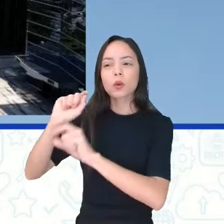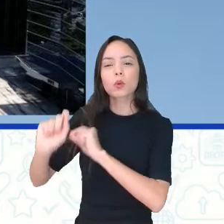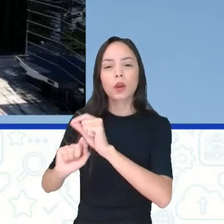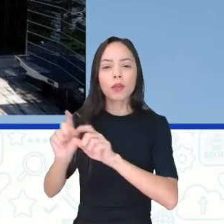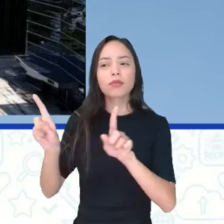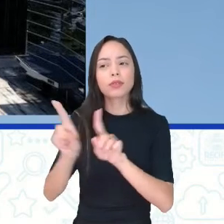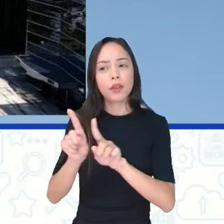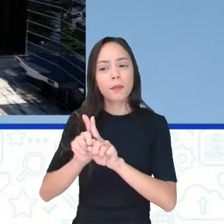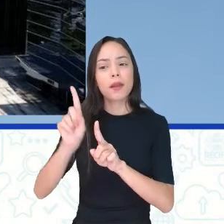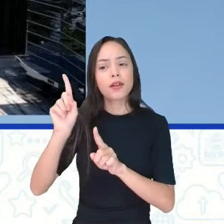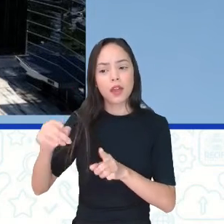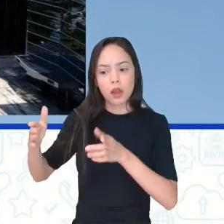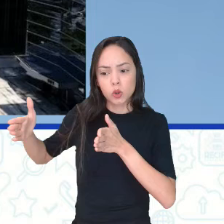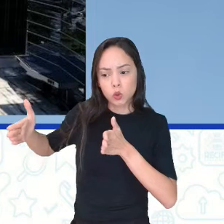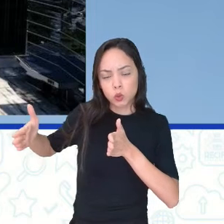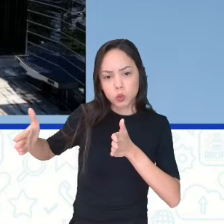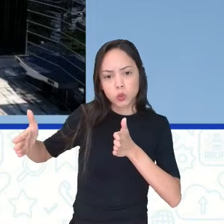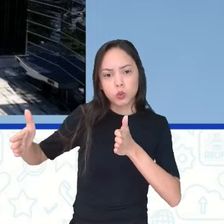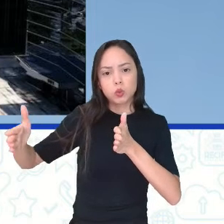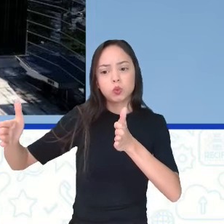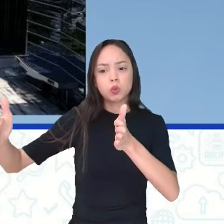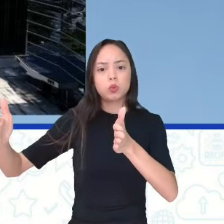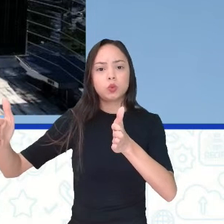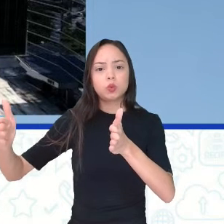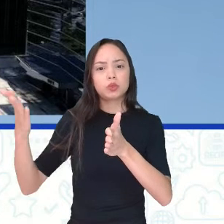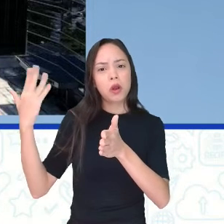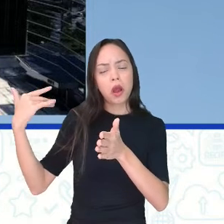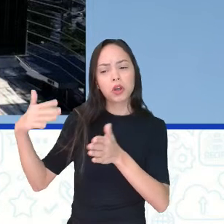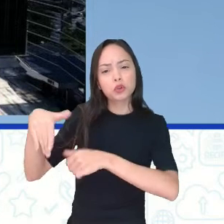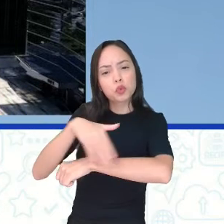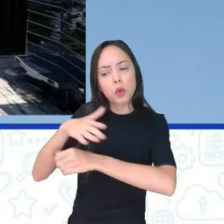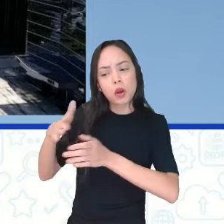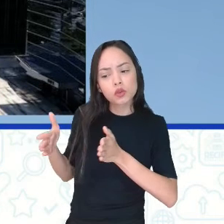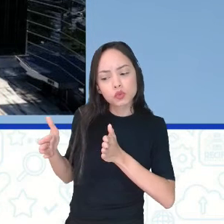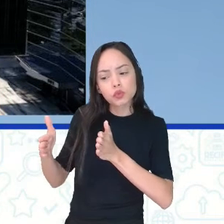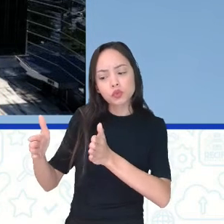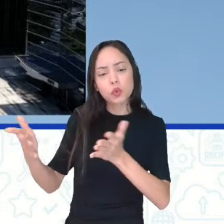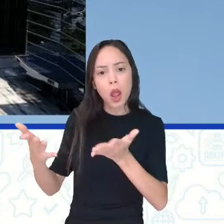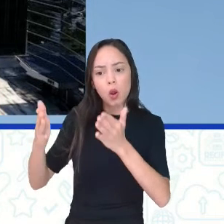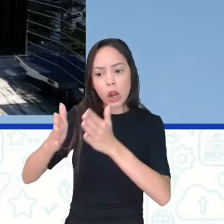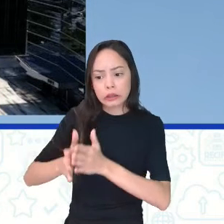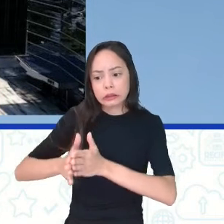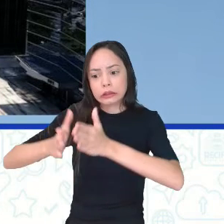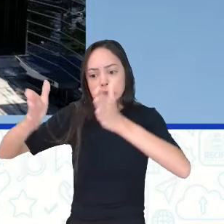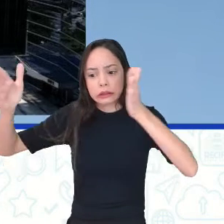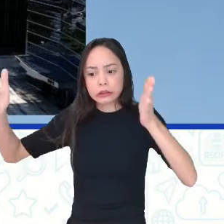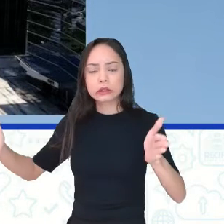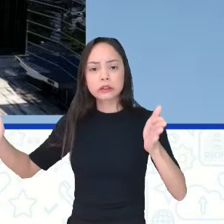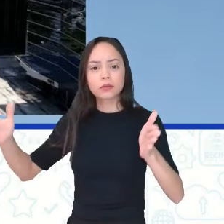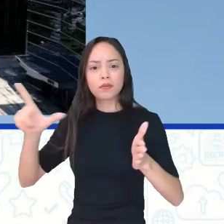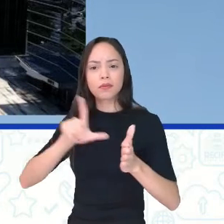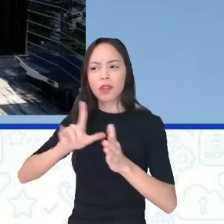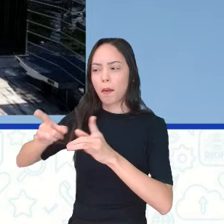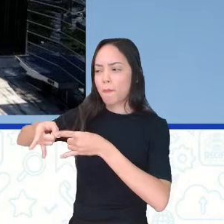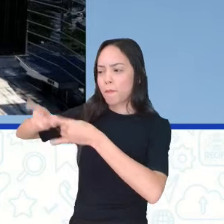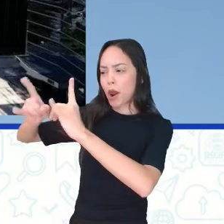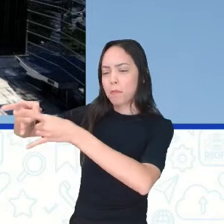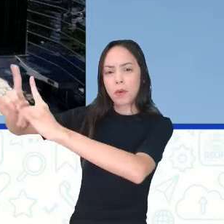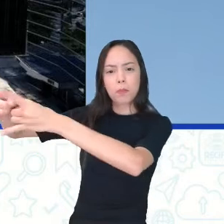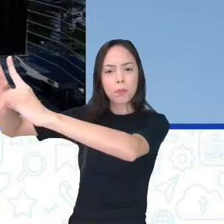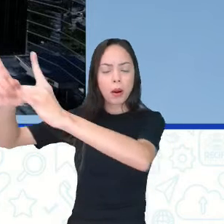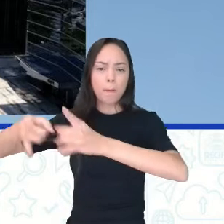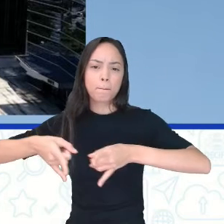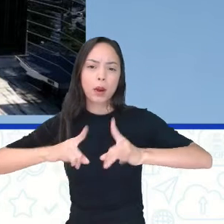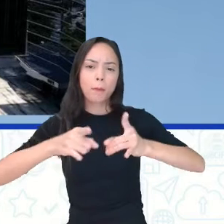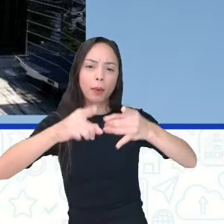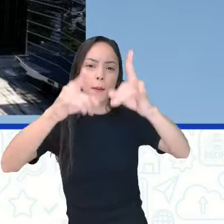uma avenida, né? Agora uma larga avenida também, que tem prédios, arranha-céus, que pela